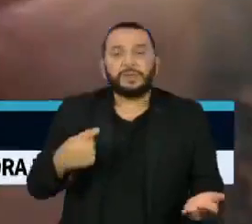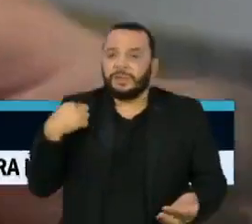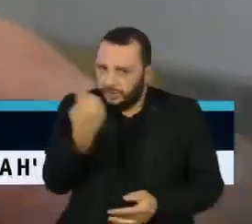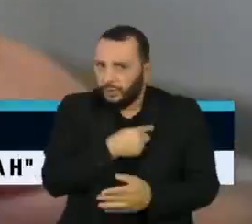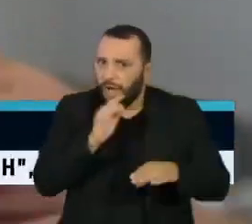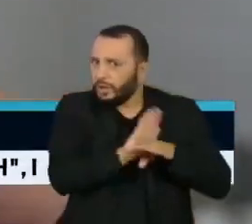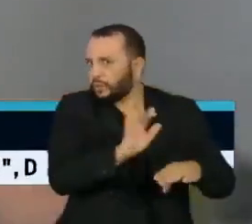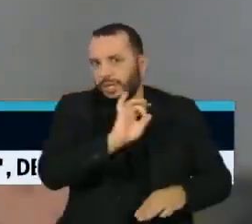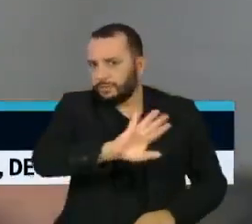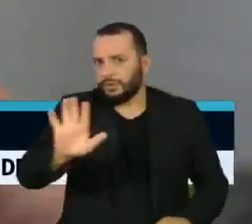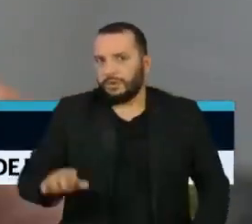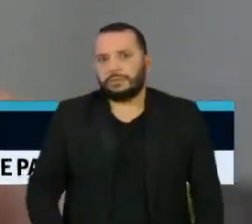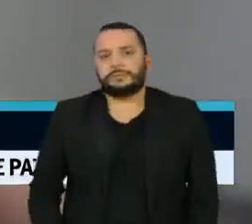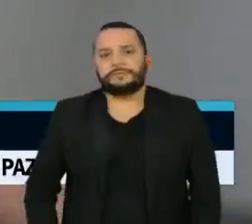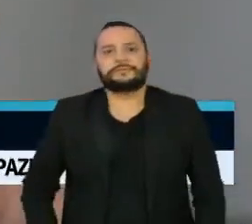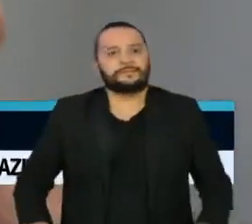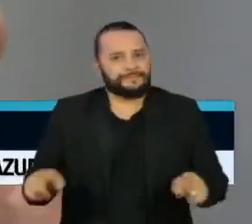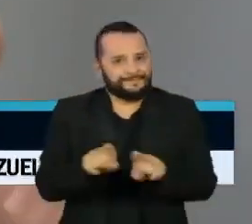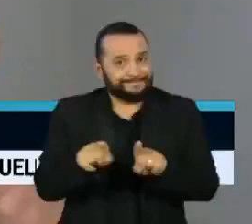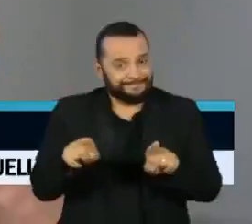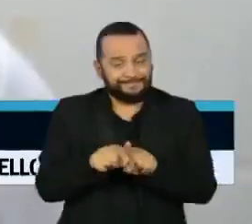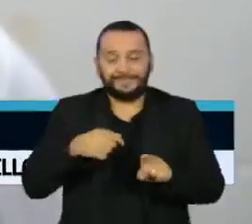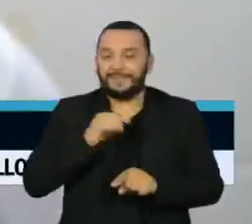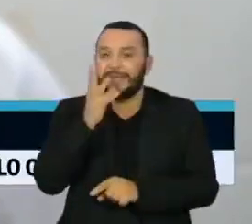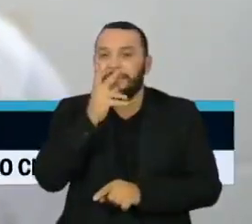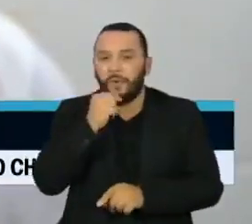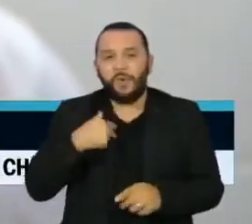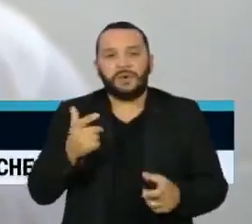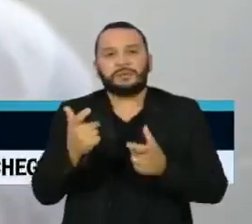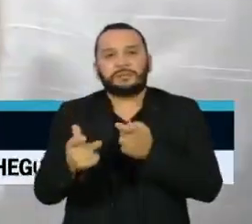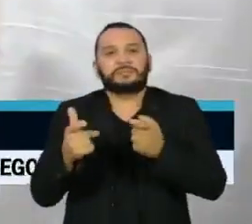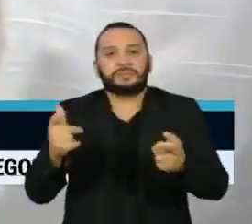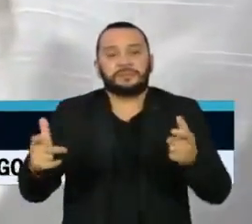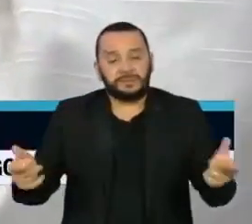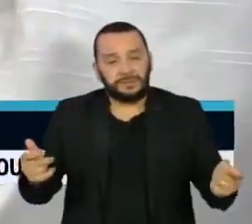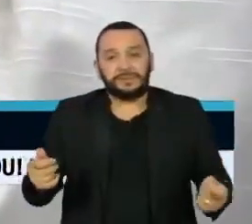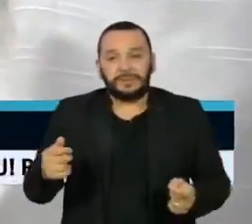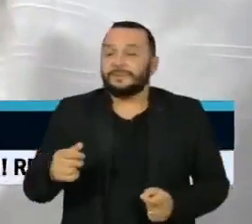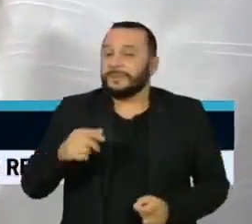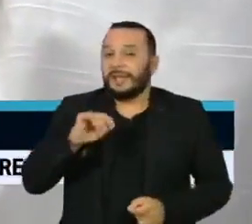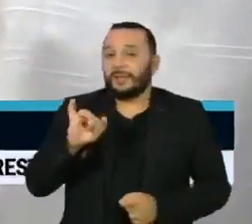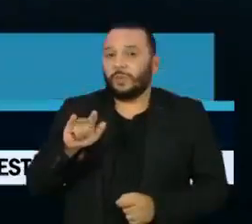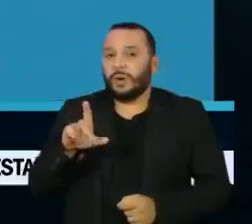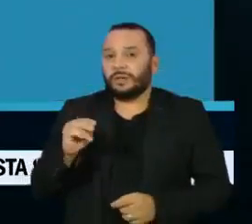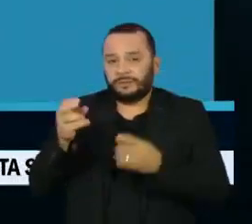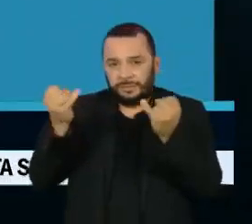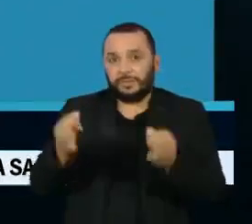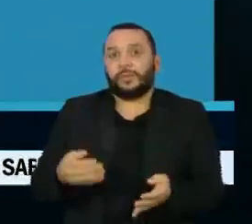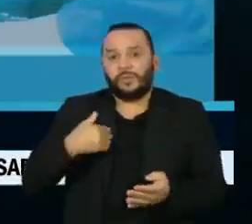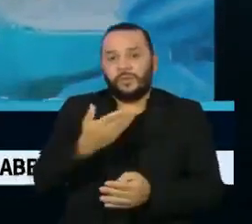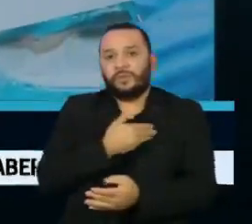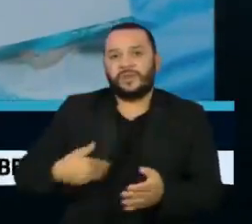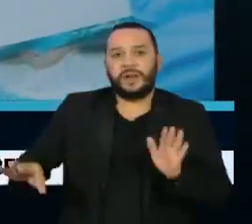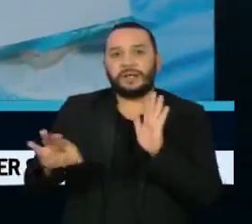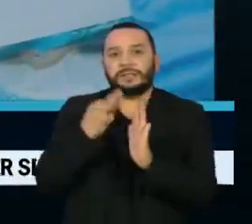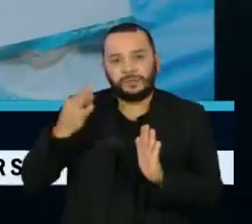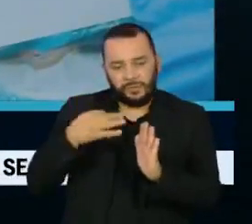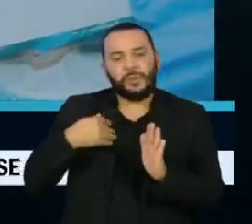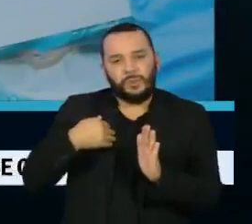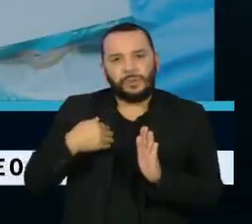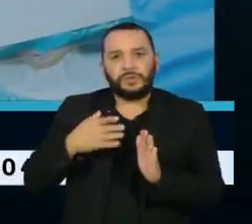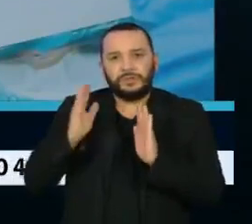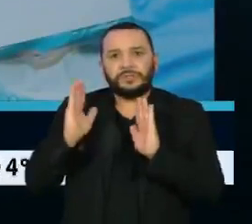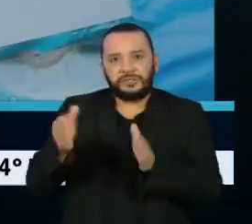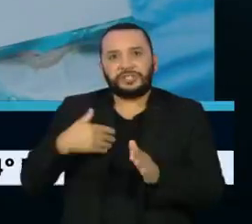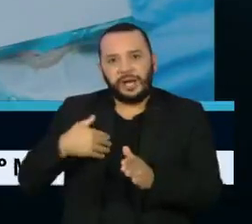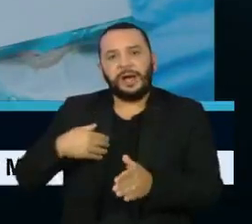ajudamos. Pressionado pela lentidão na campanha de vacinação, Pazuello anunciou que o governo assinou o contrato para receber até o final deste ano